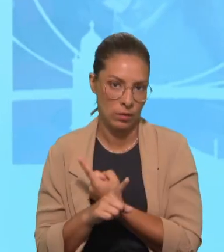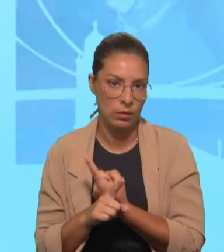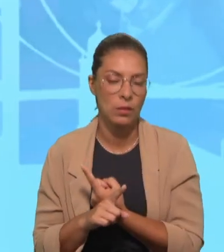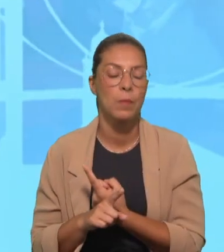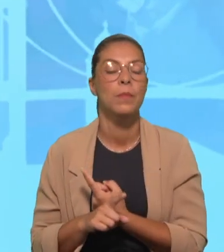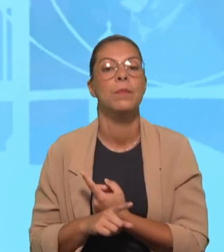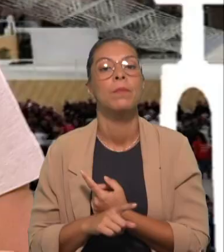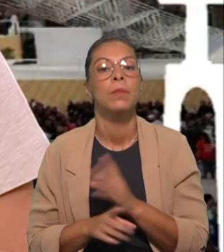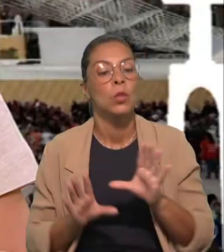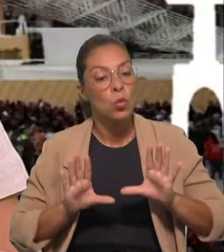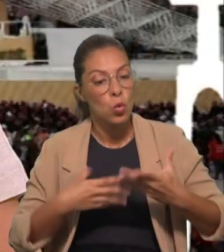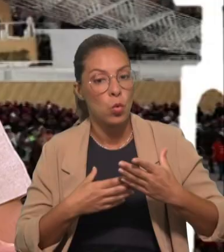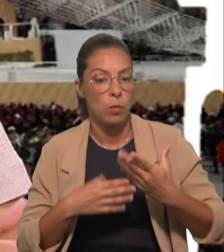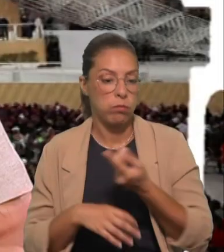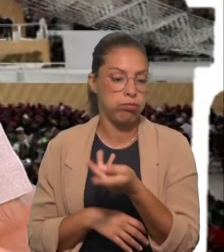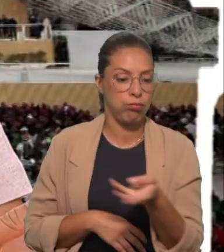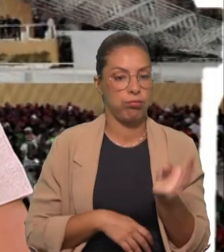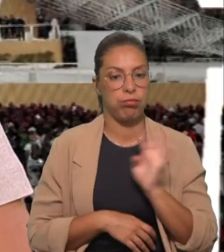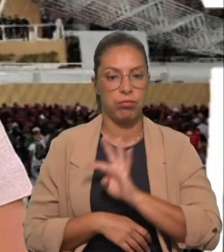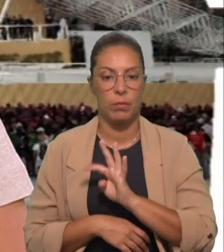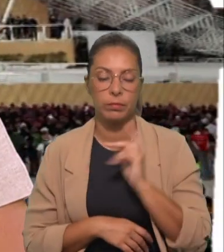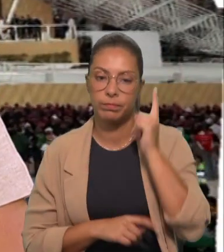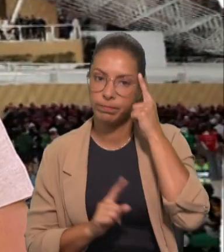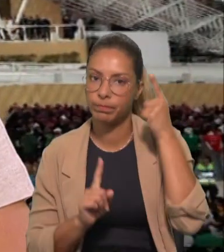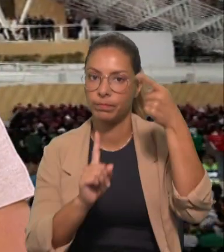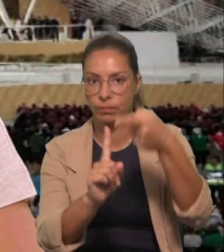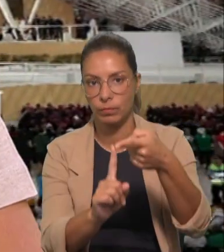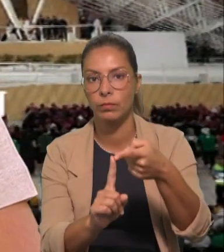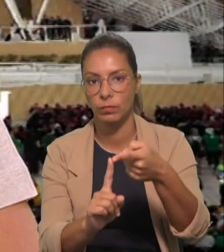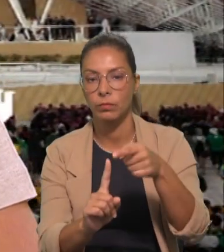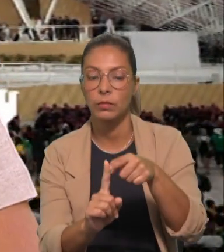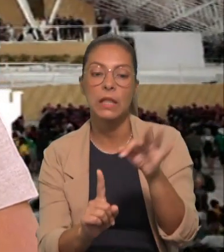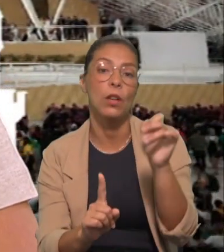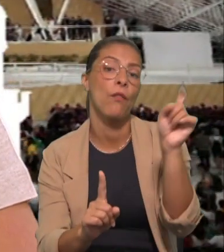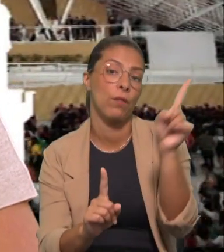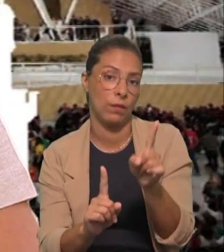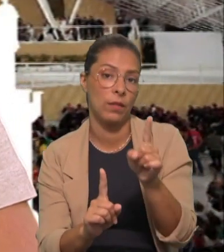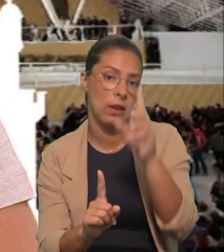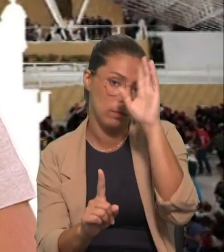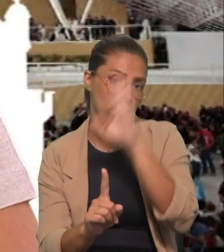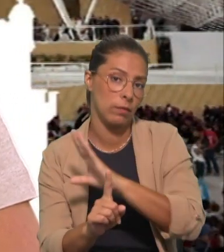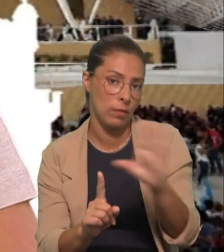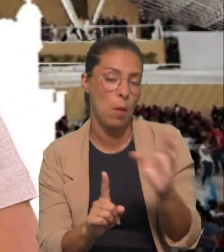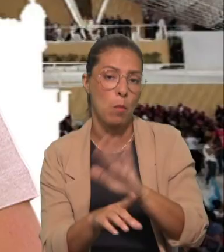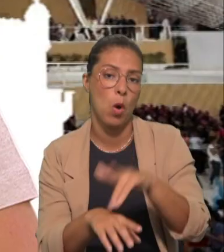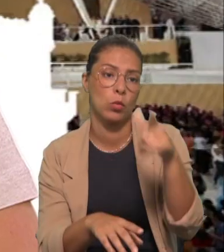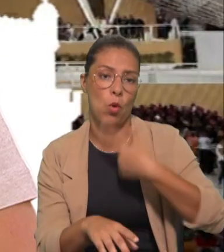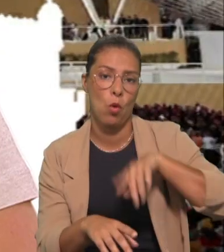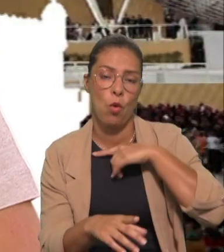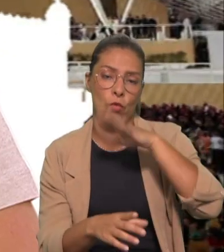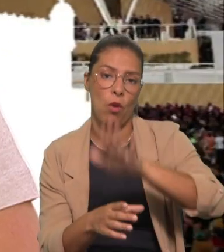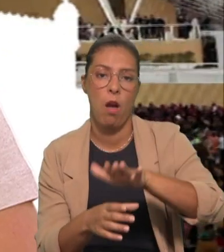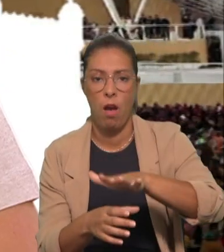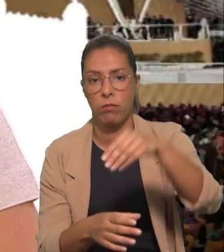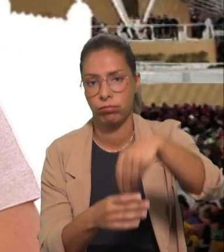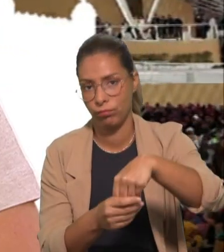nós, obviamente, temos o nosso foco, que é, sem dúvida, a fé. É para isso que nós lá estamos. Mas